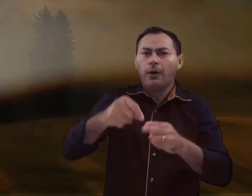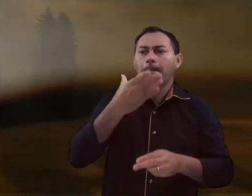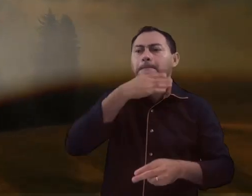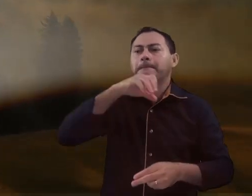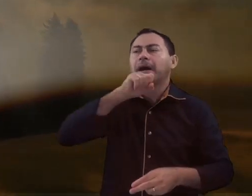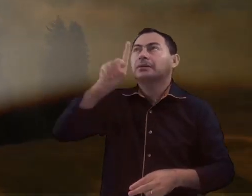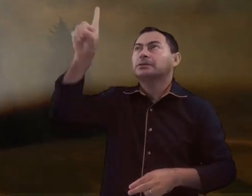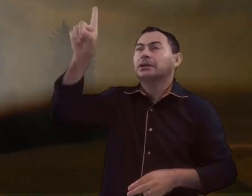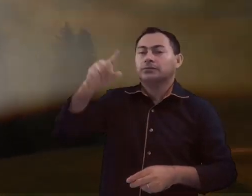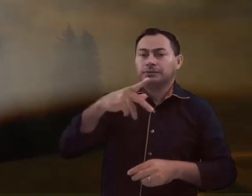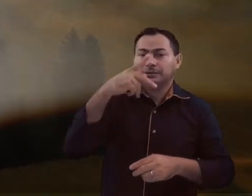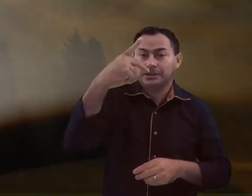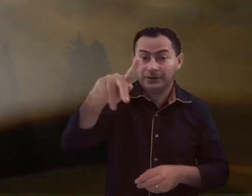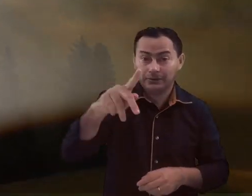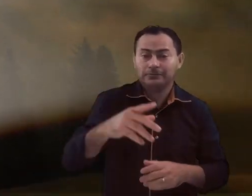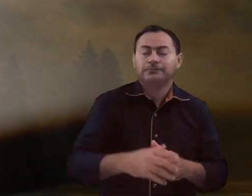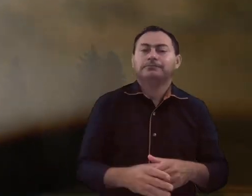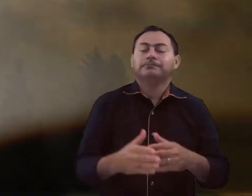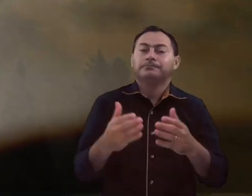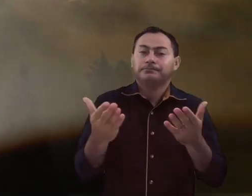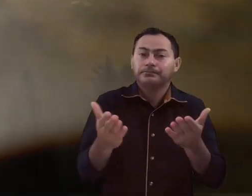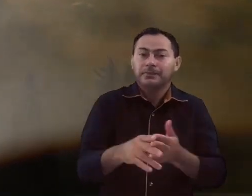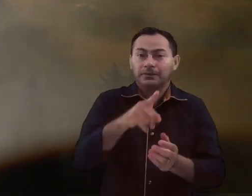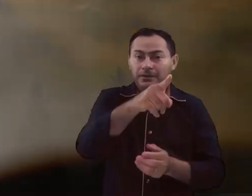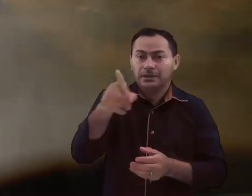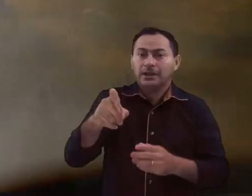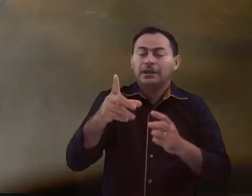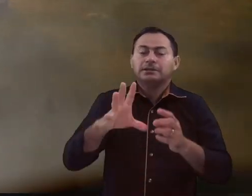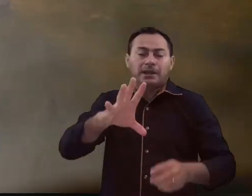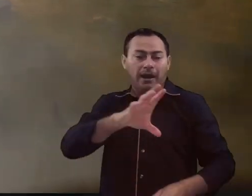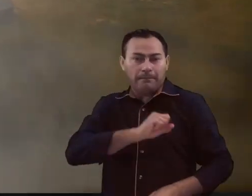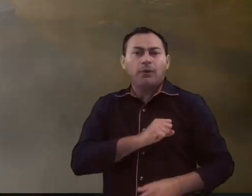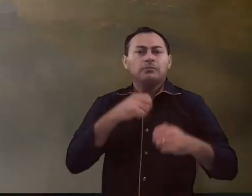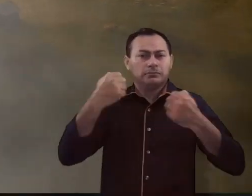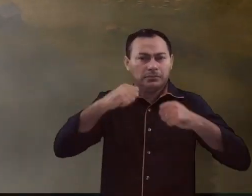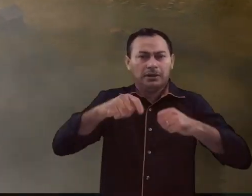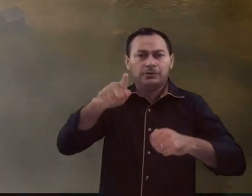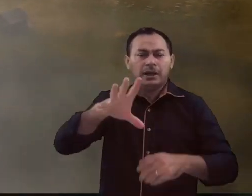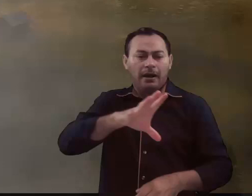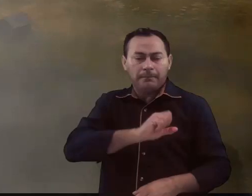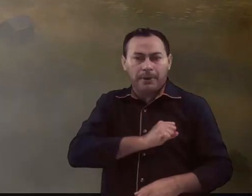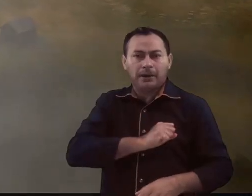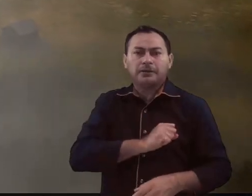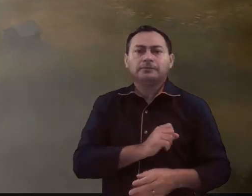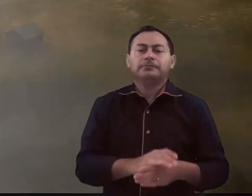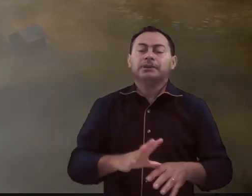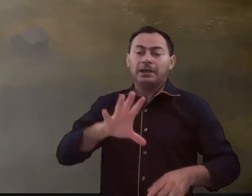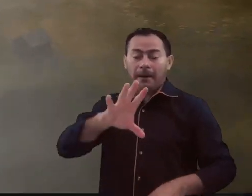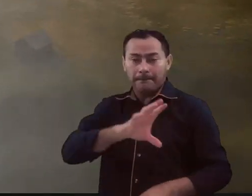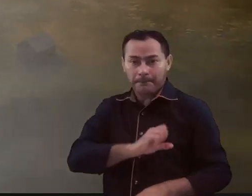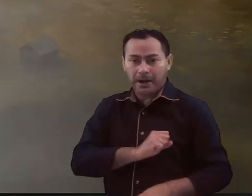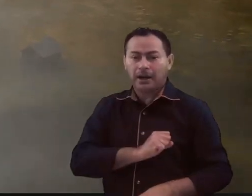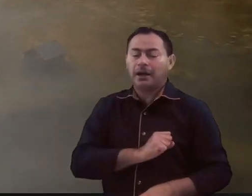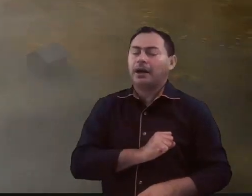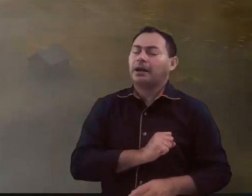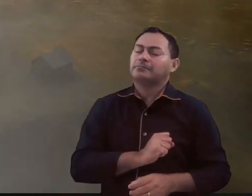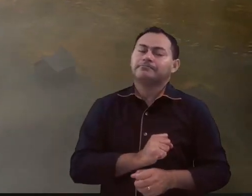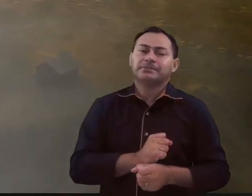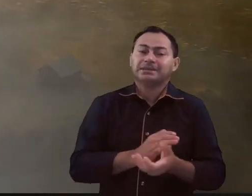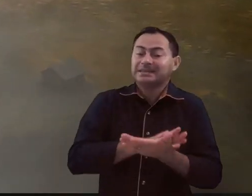como é o Pai Celestial de vocês. Você deve ser amor. Você deve amar e